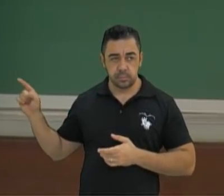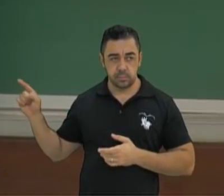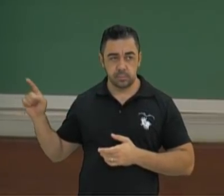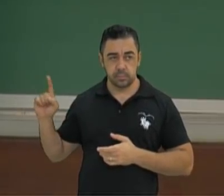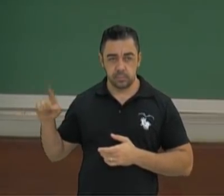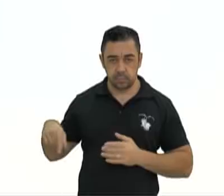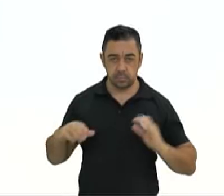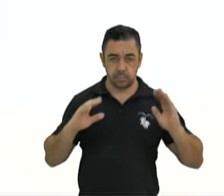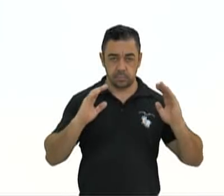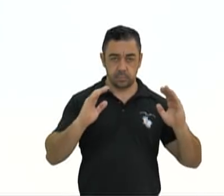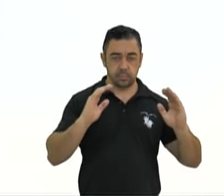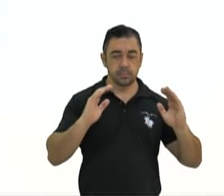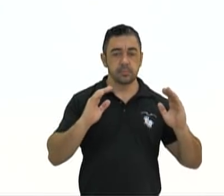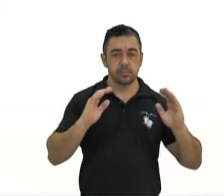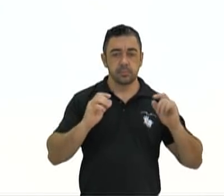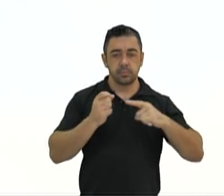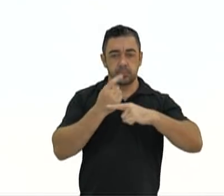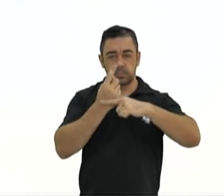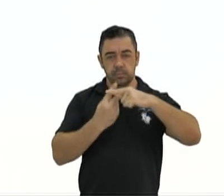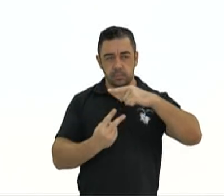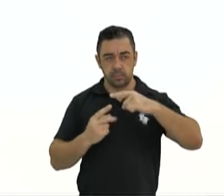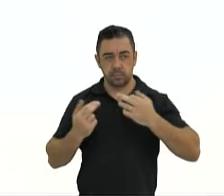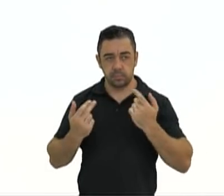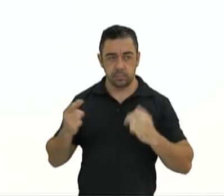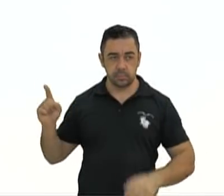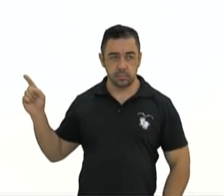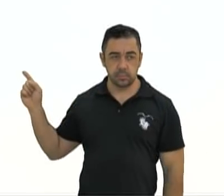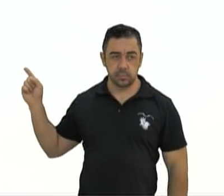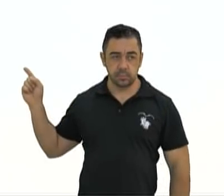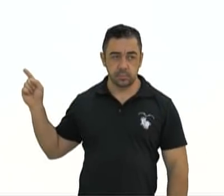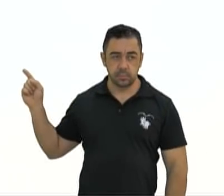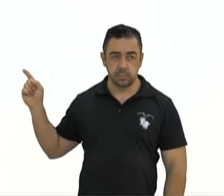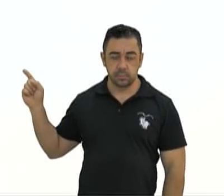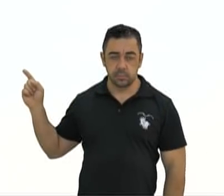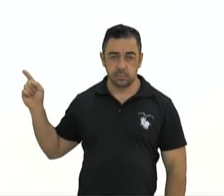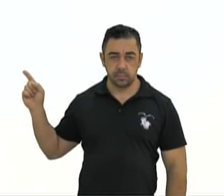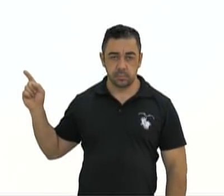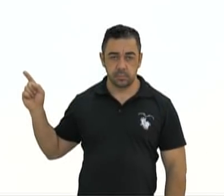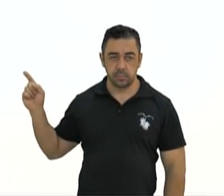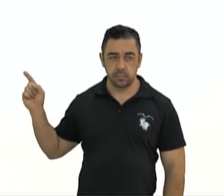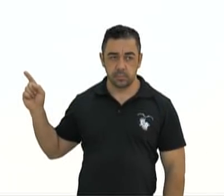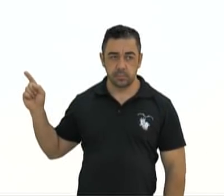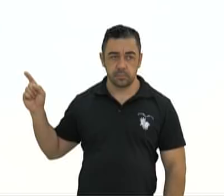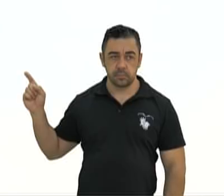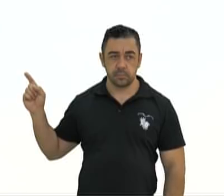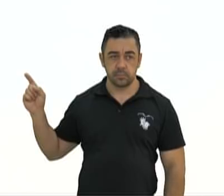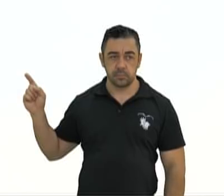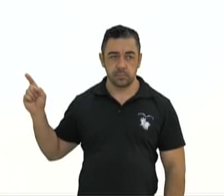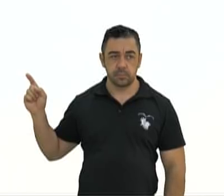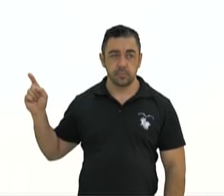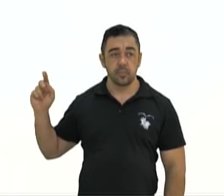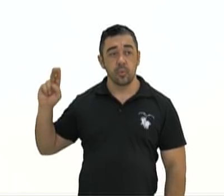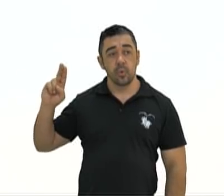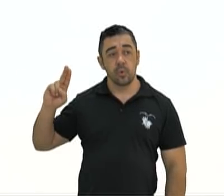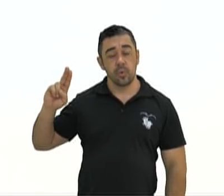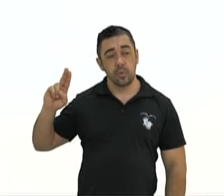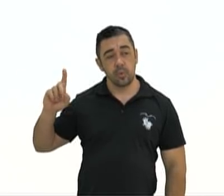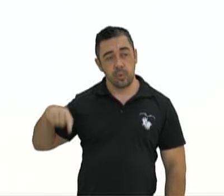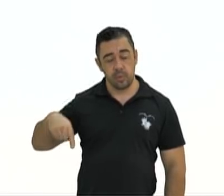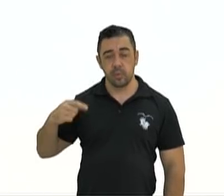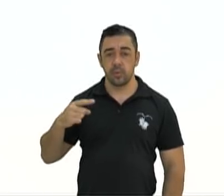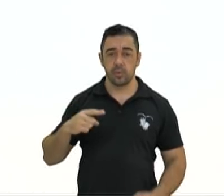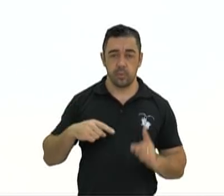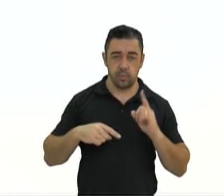de fração, igual a professora colocou, menos 2,5 graus mais 4, tá? Que vai